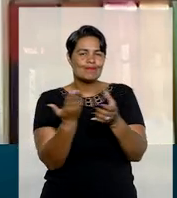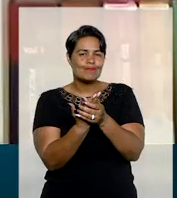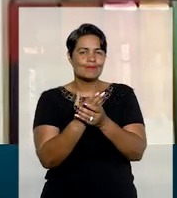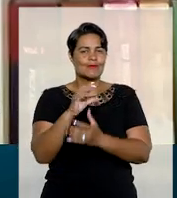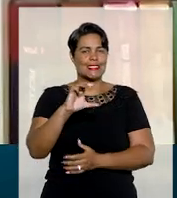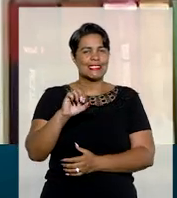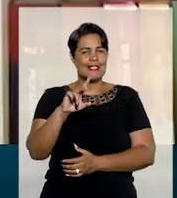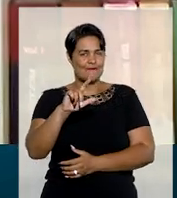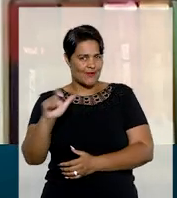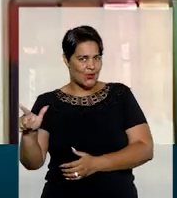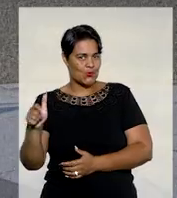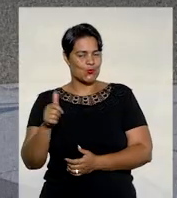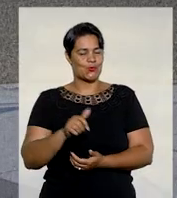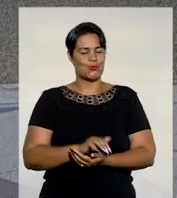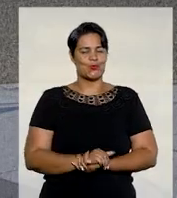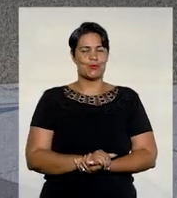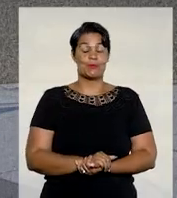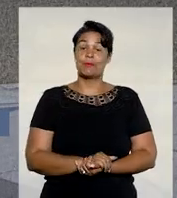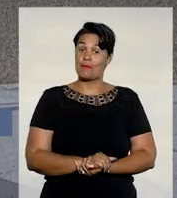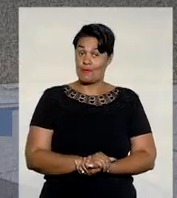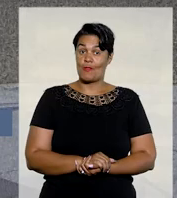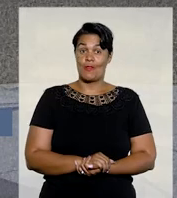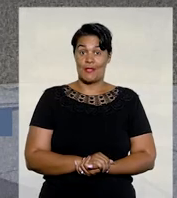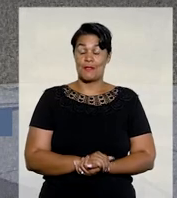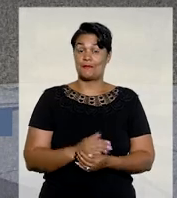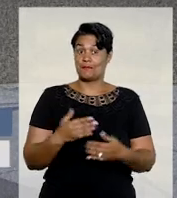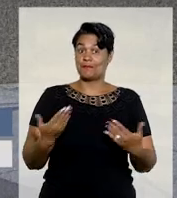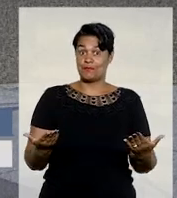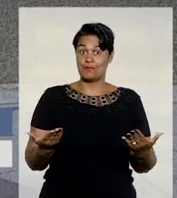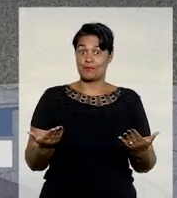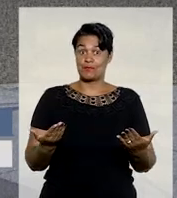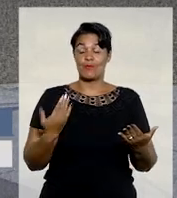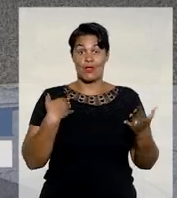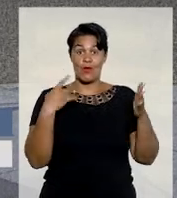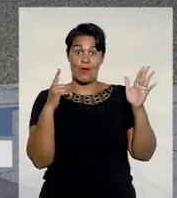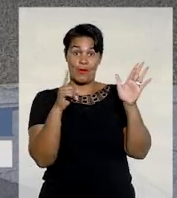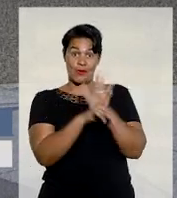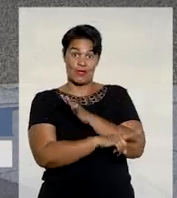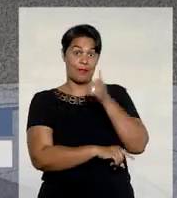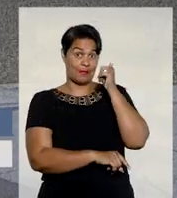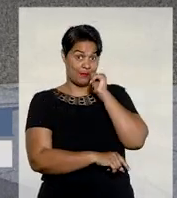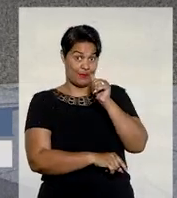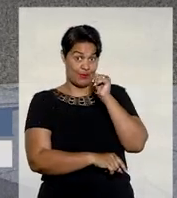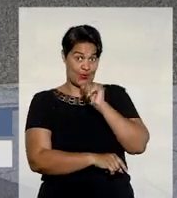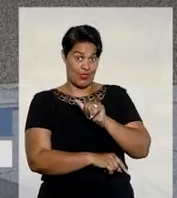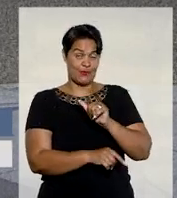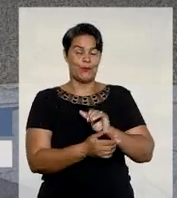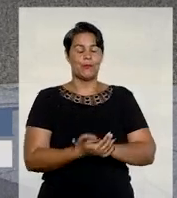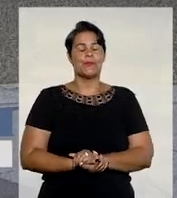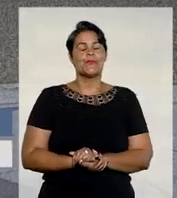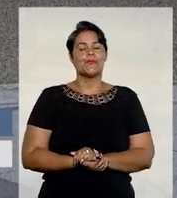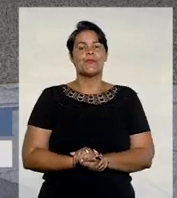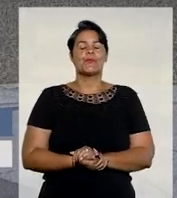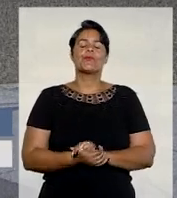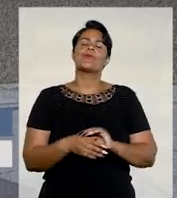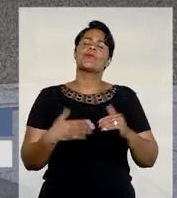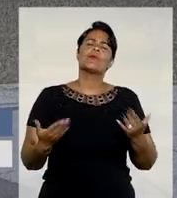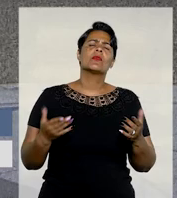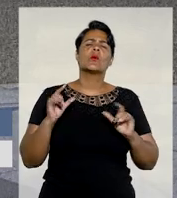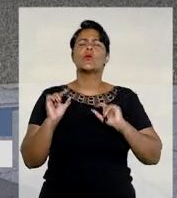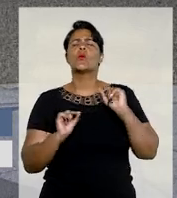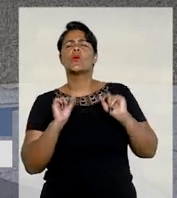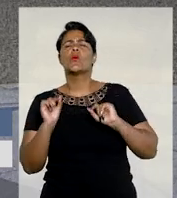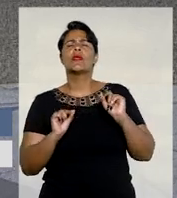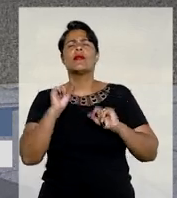grande satisfação. Bom, eu já começo com a professora Thaís. Eu gostaria de entender direito, professora, a definição